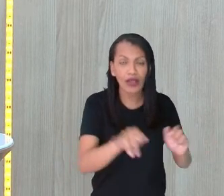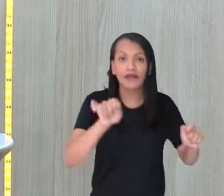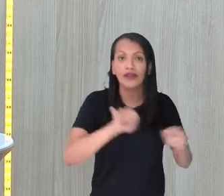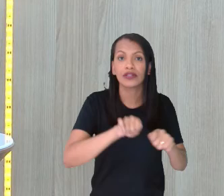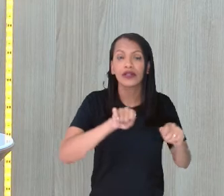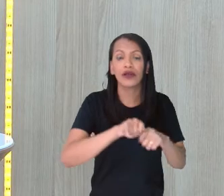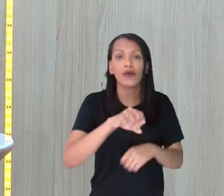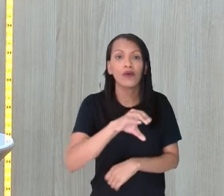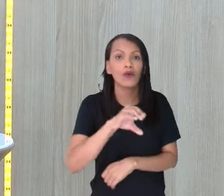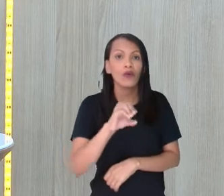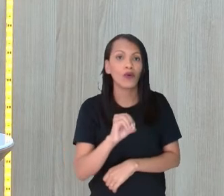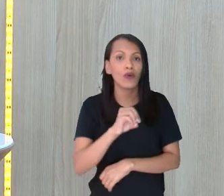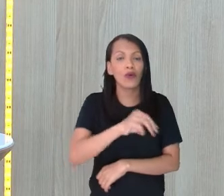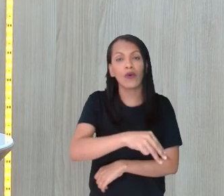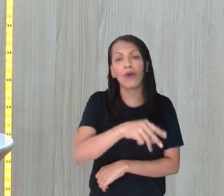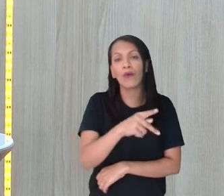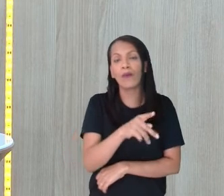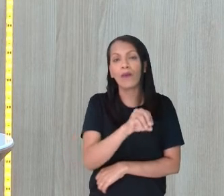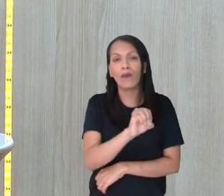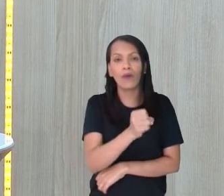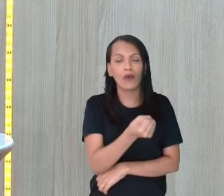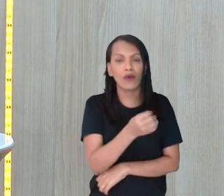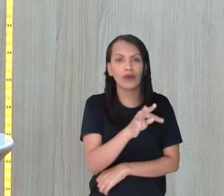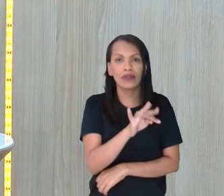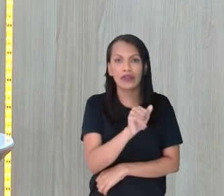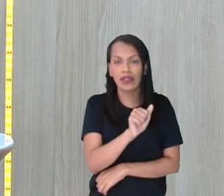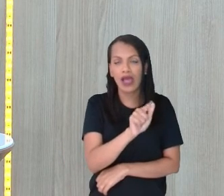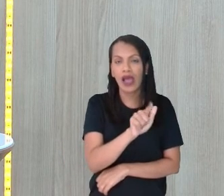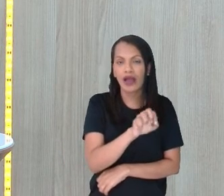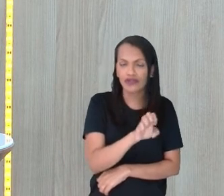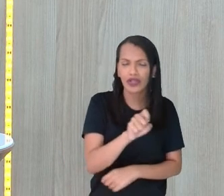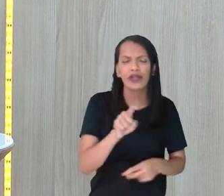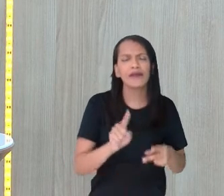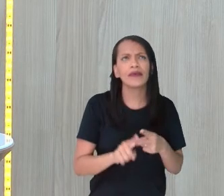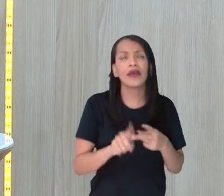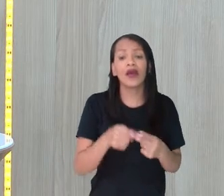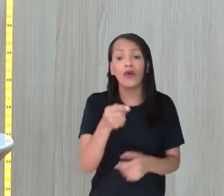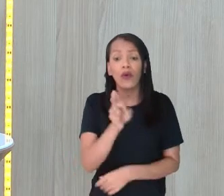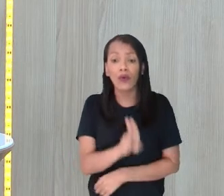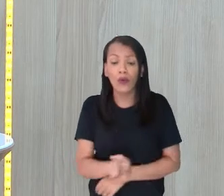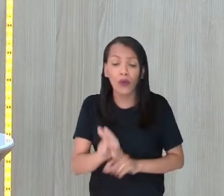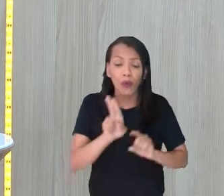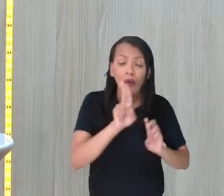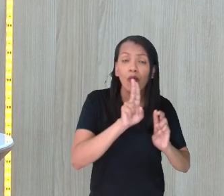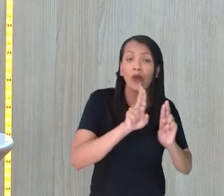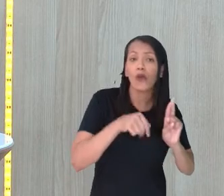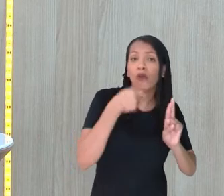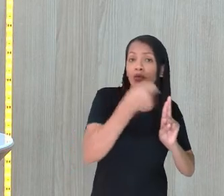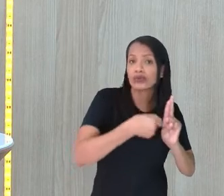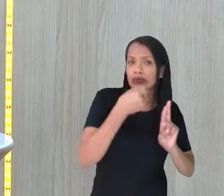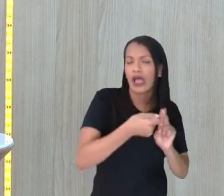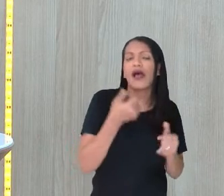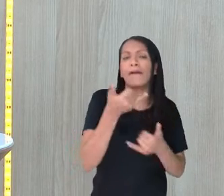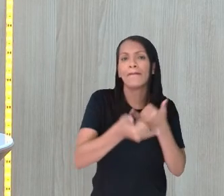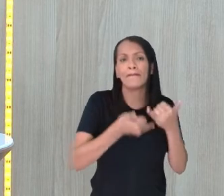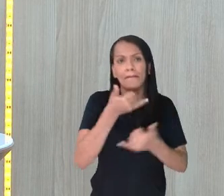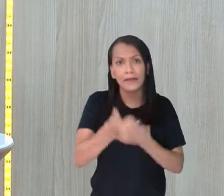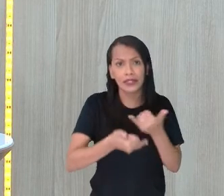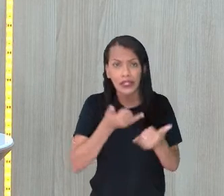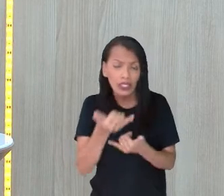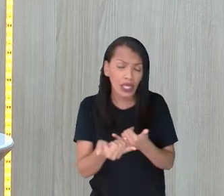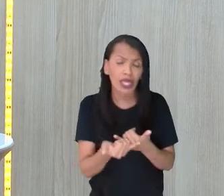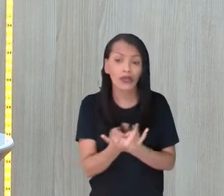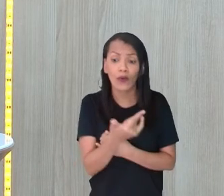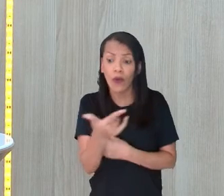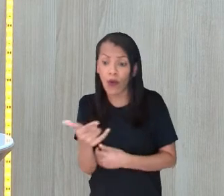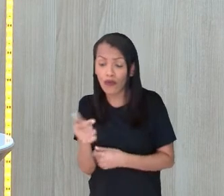destino de ir para outro lugar, não. E reutilizar com brinquedos, questão do lixo eletrônico também, fazer a meta-reciclagem